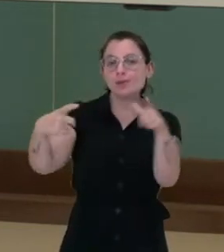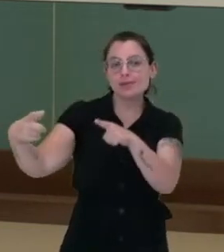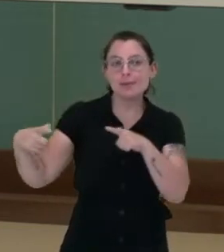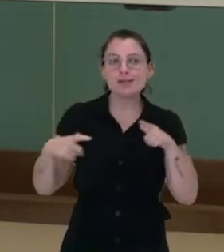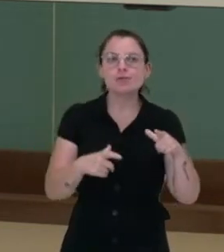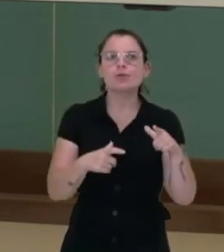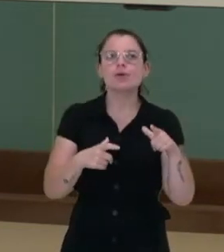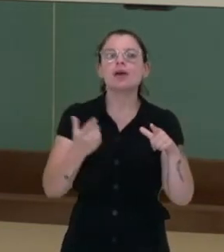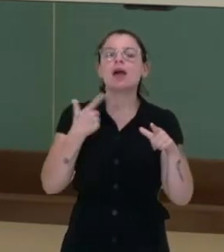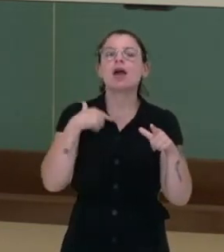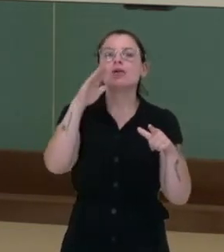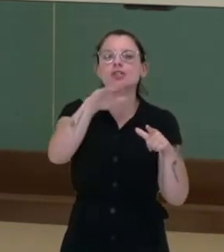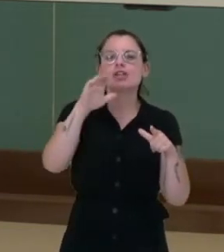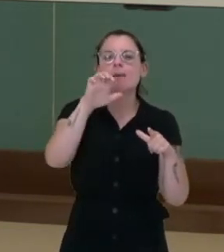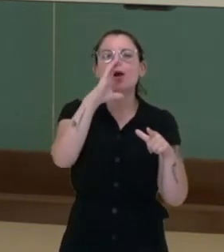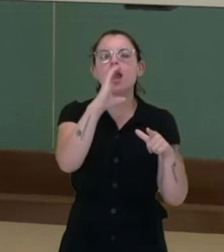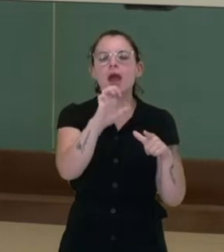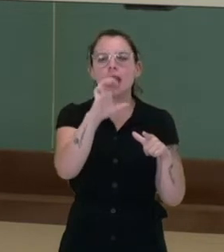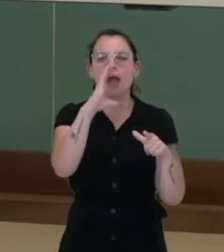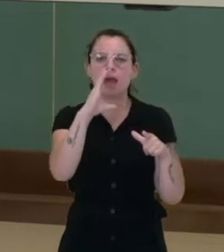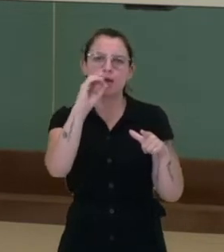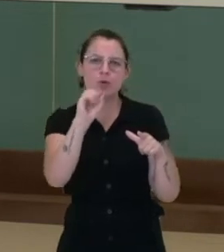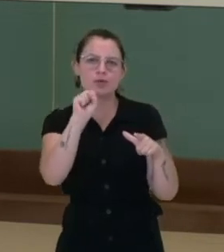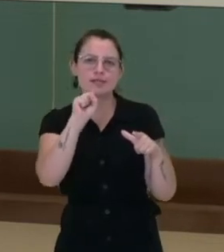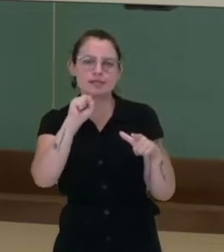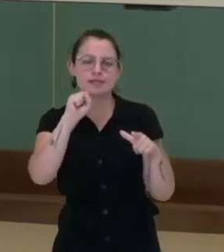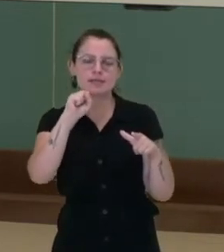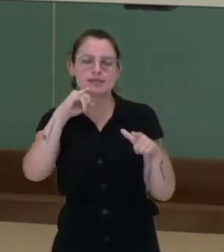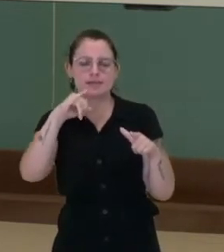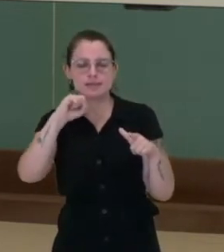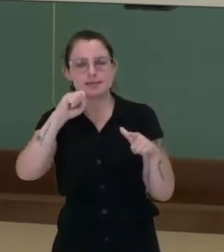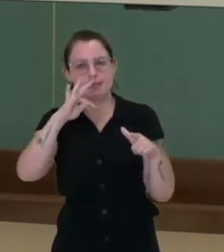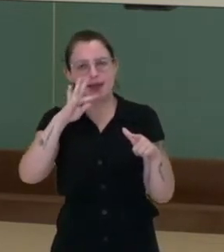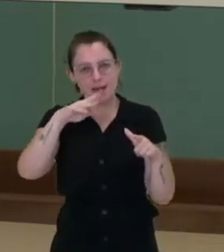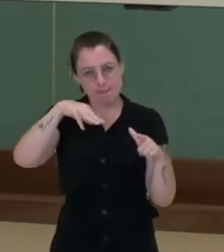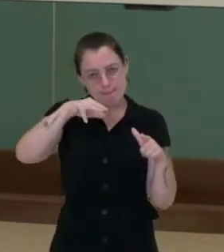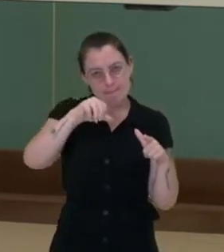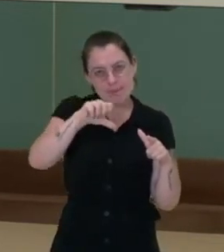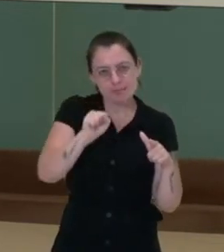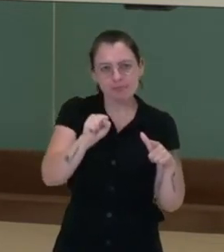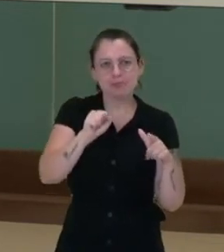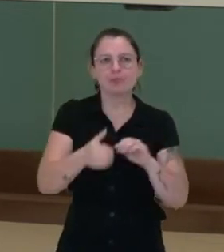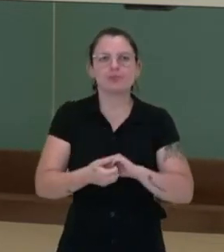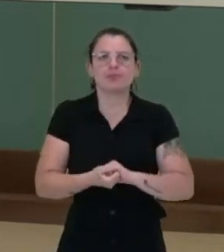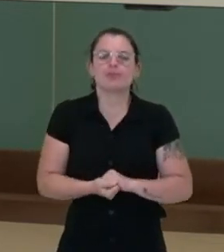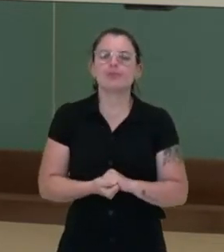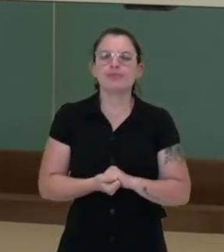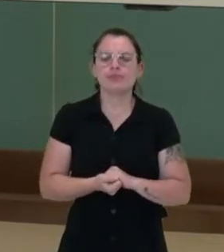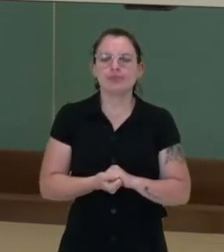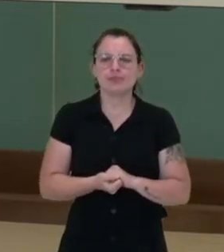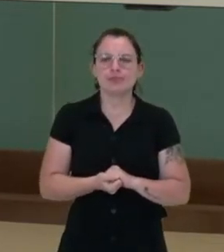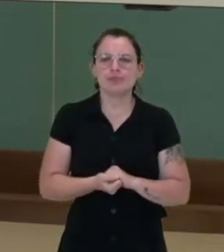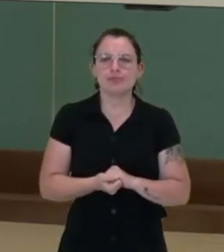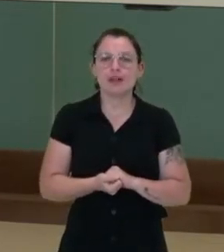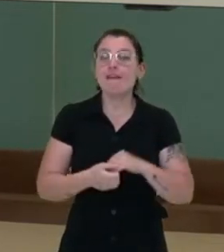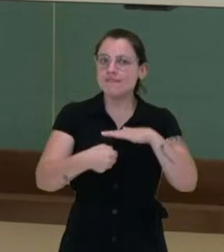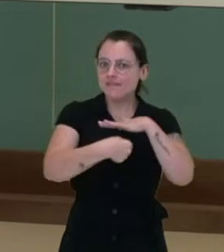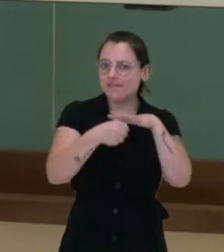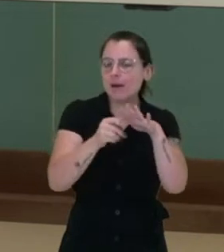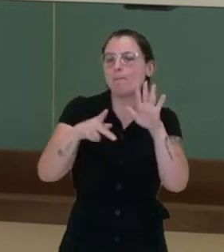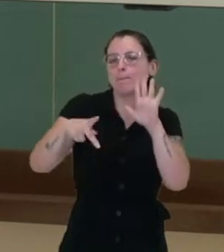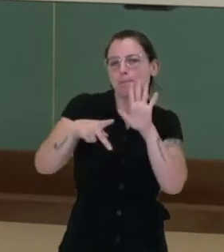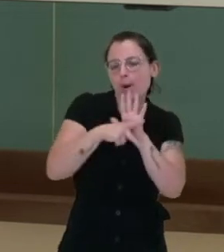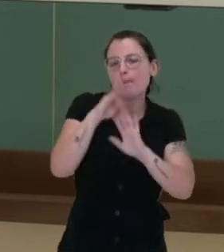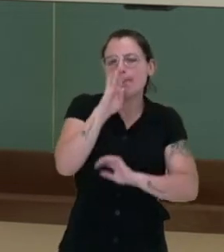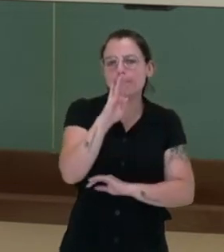de ecossistema. Os fatores bióticos são todos aqueles elementos